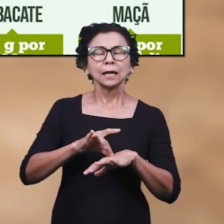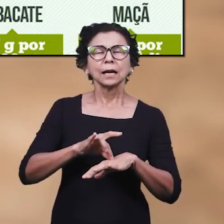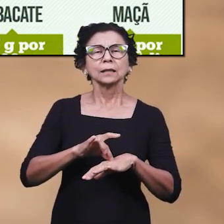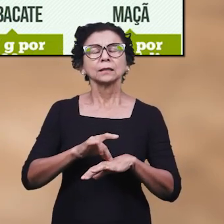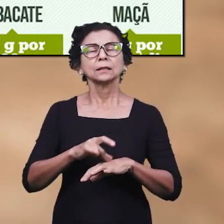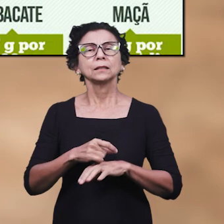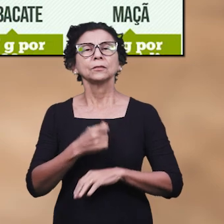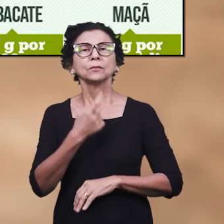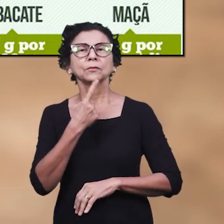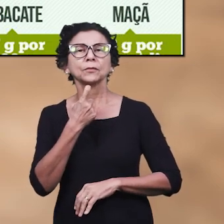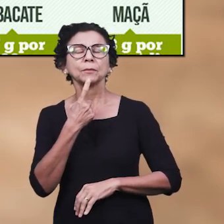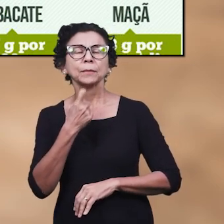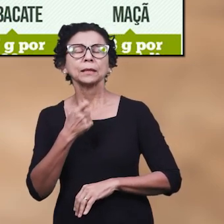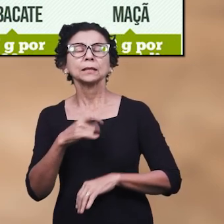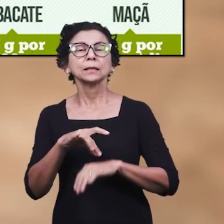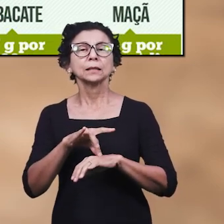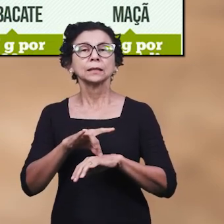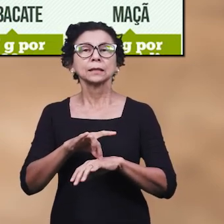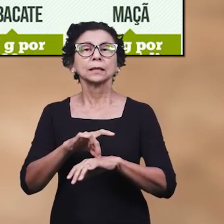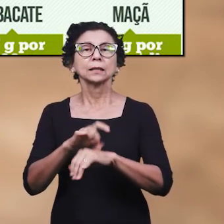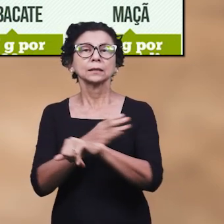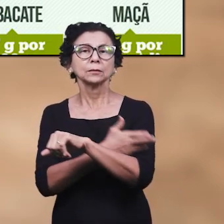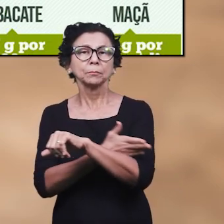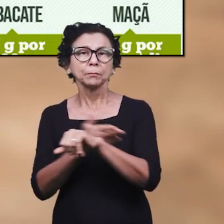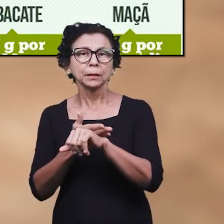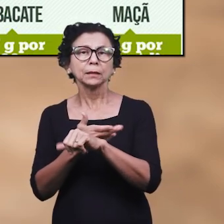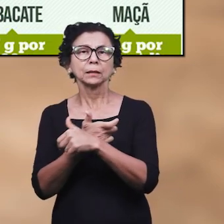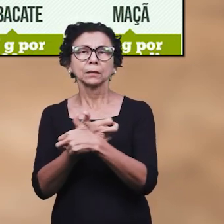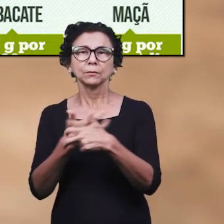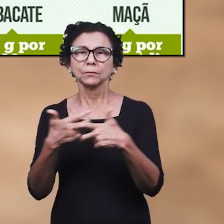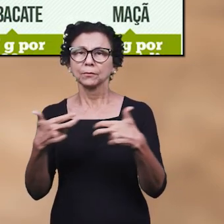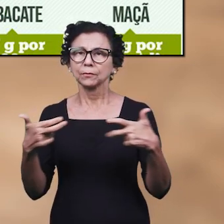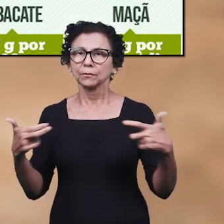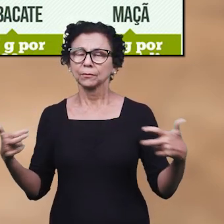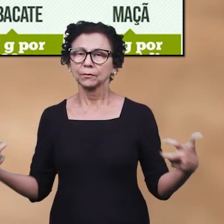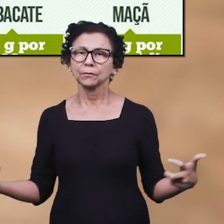vermelha e carne branca de diversas